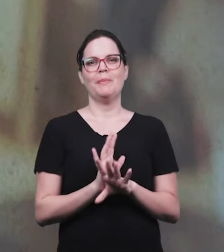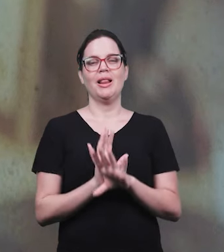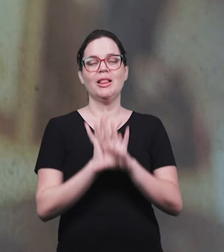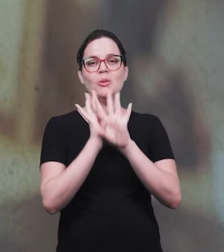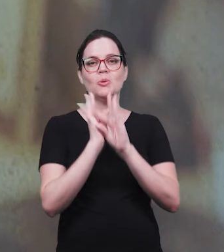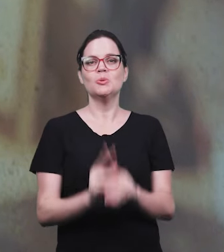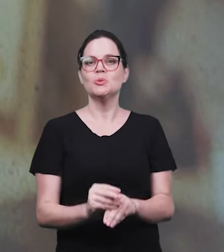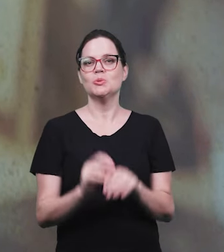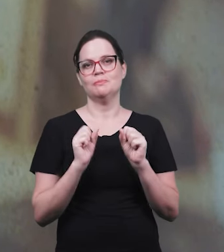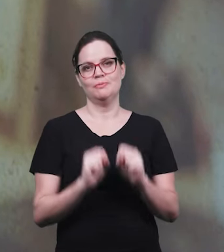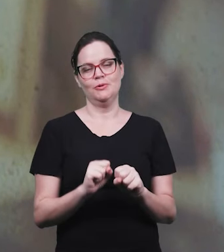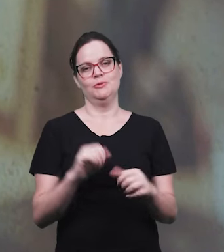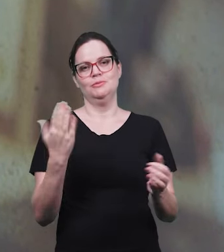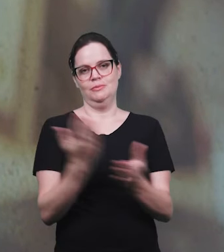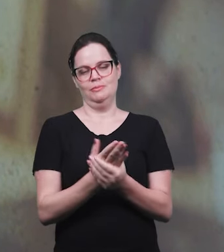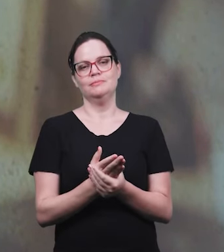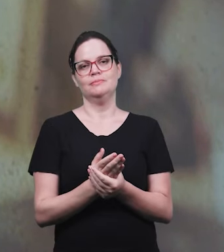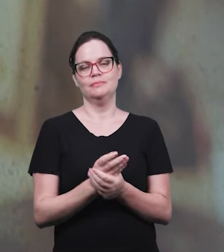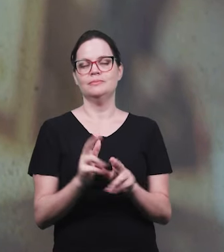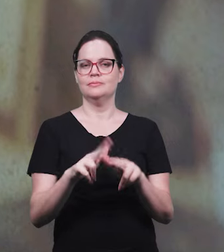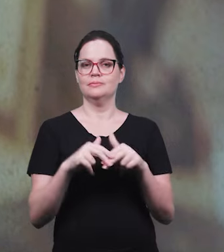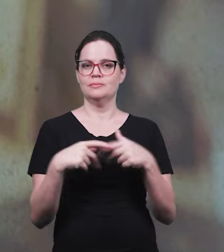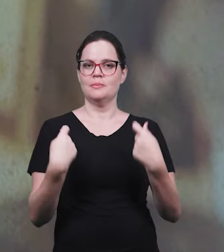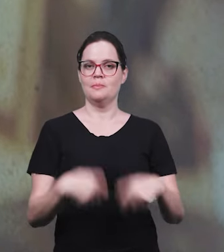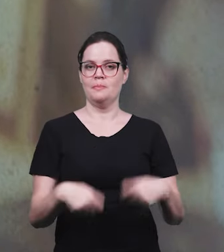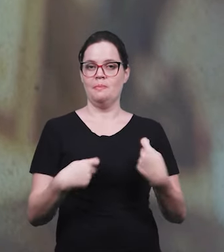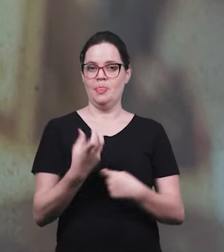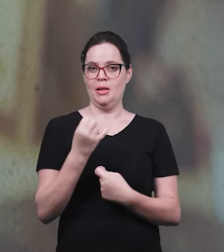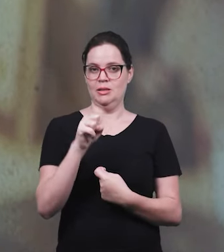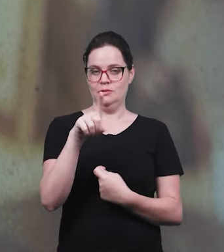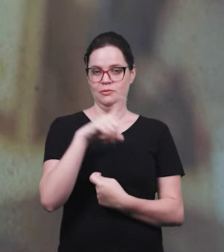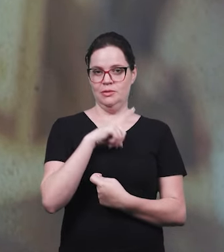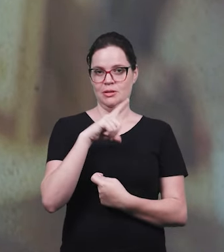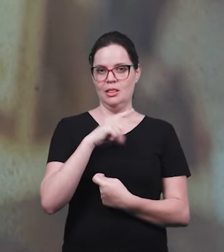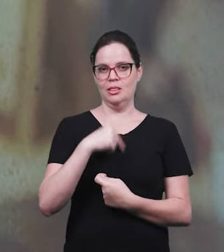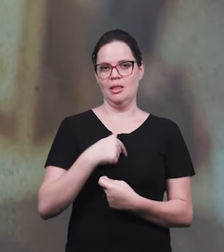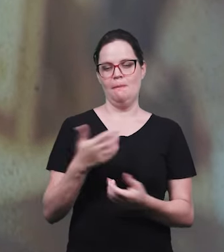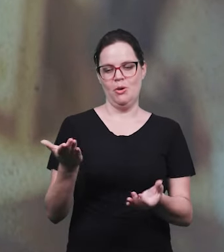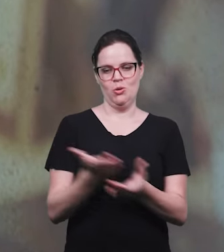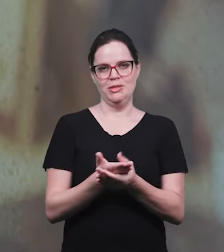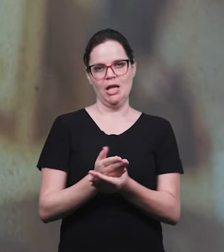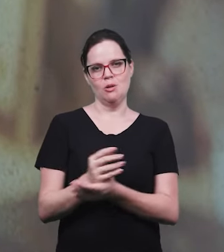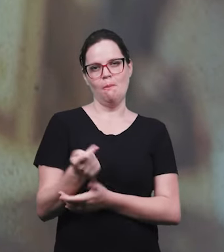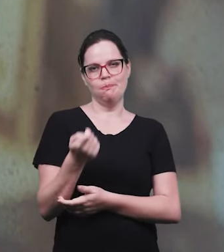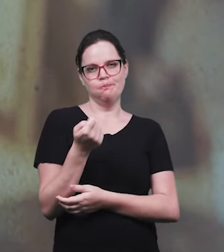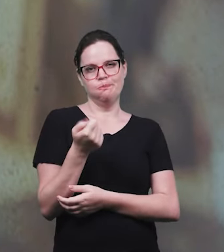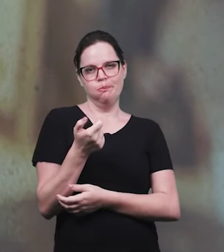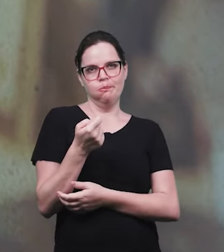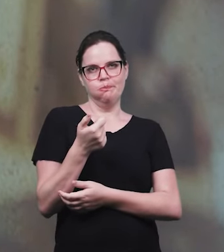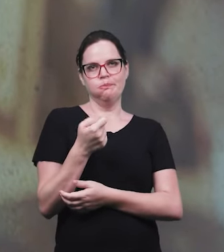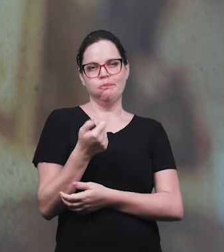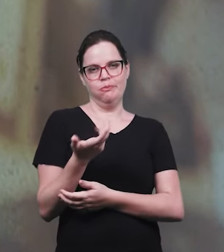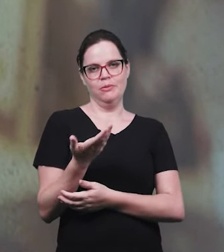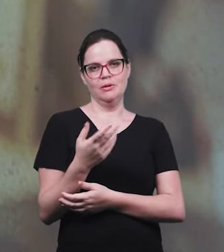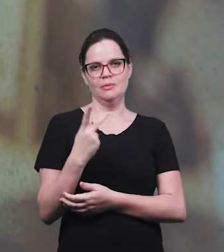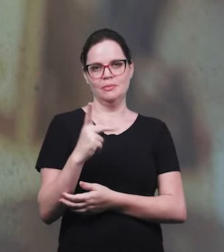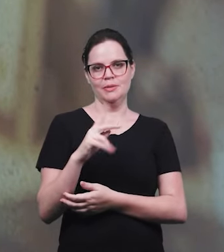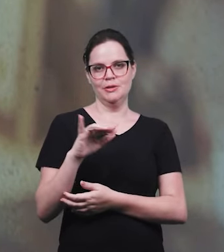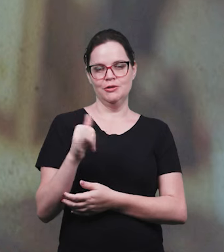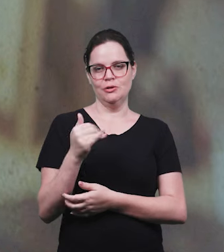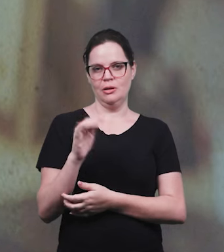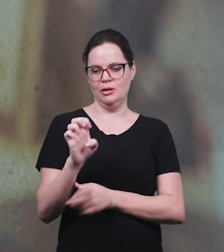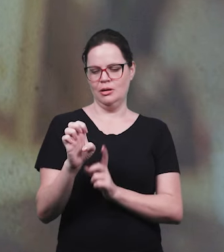isso mesmo que é necessário você, se você talvez tenha poucos processos, pelo próprio PJE você